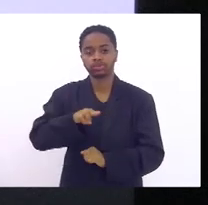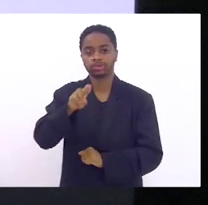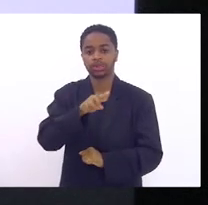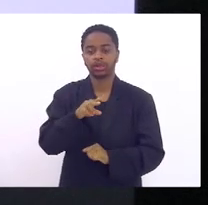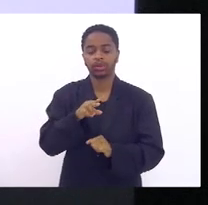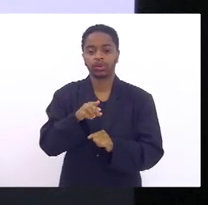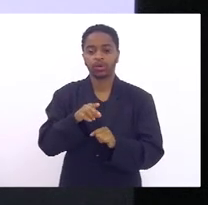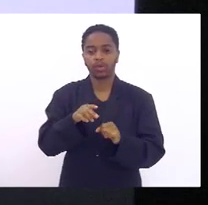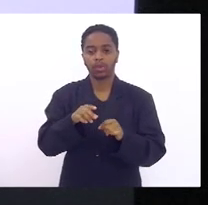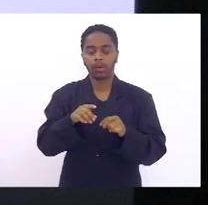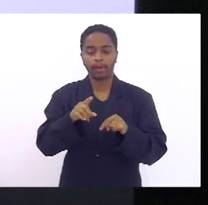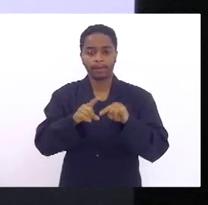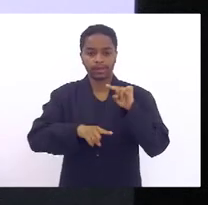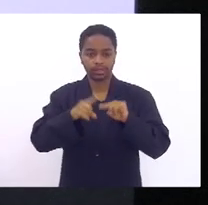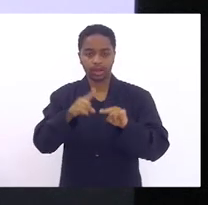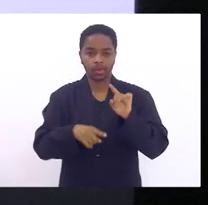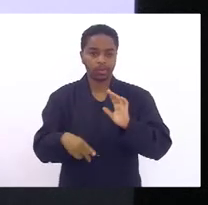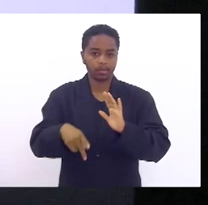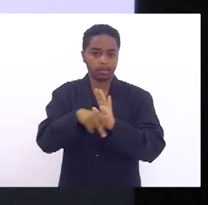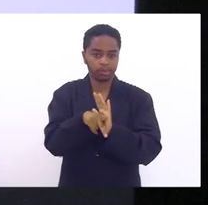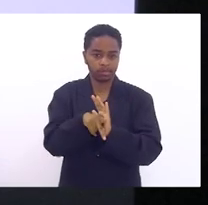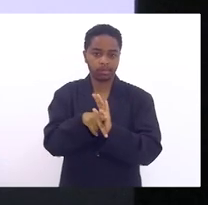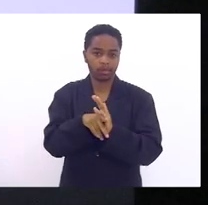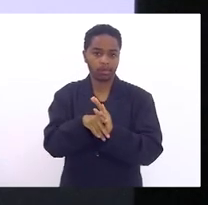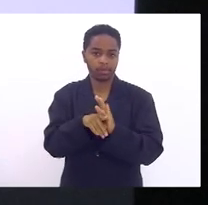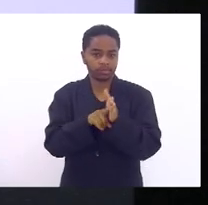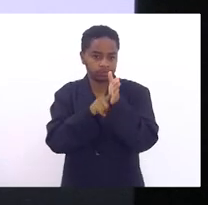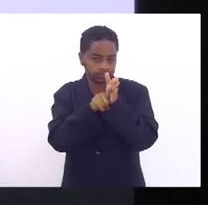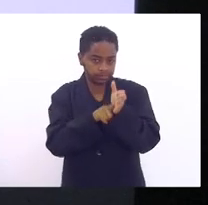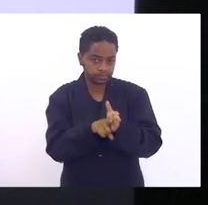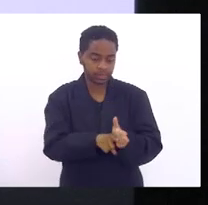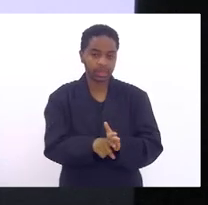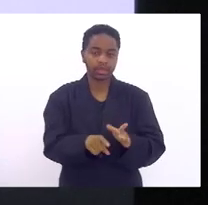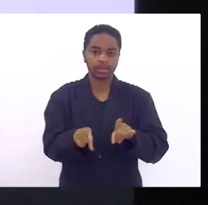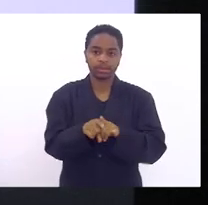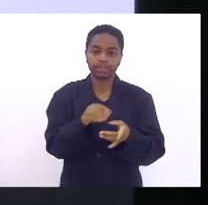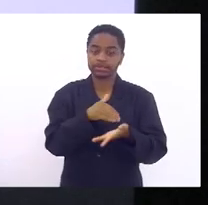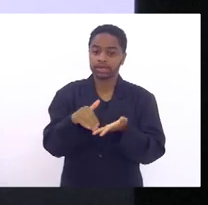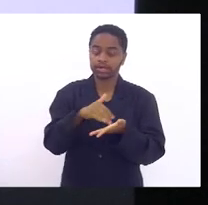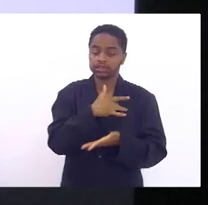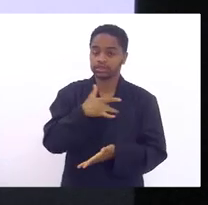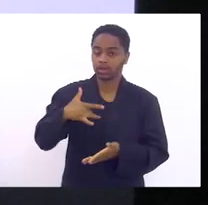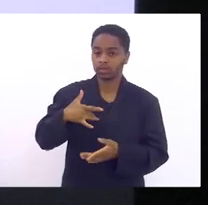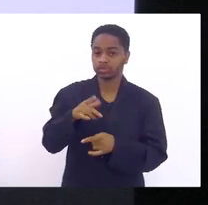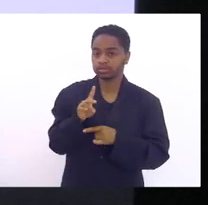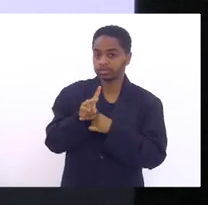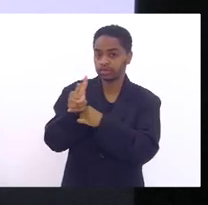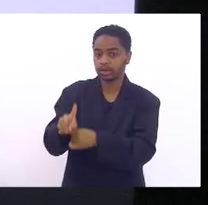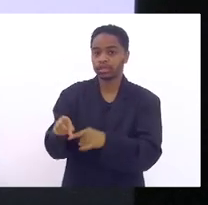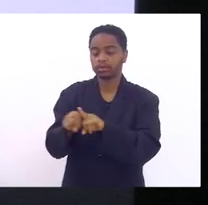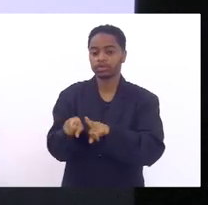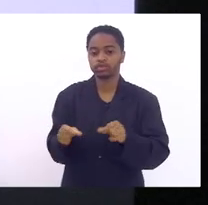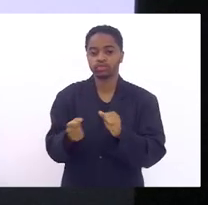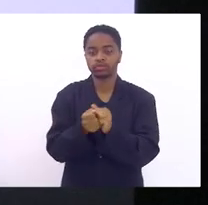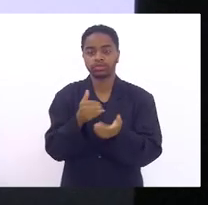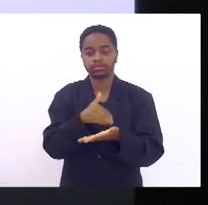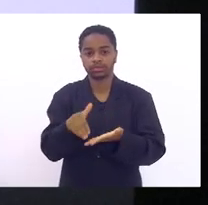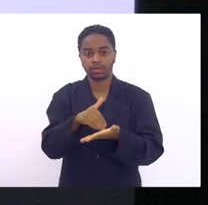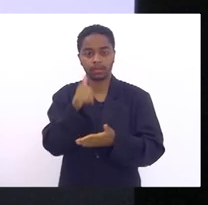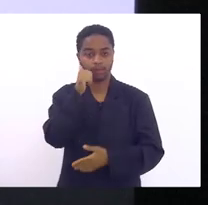né Eh ido pela secretaria de saúde em parceria com a secretaria de mulheres então